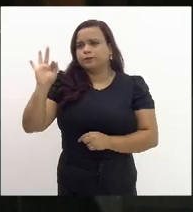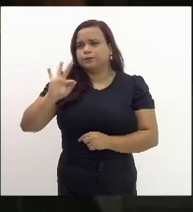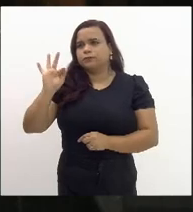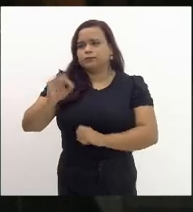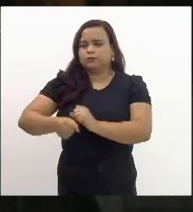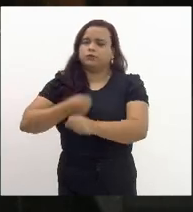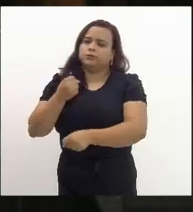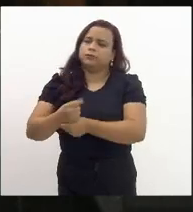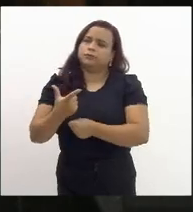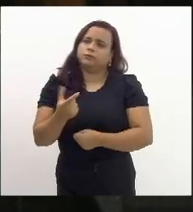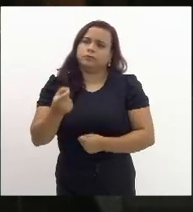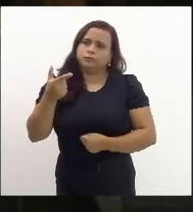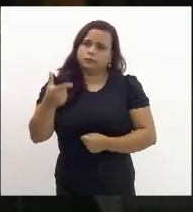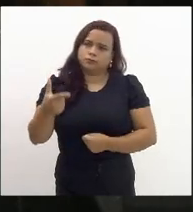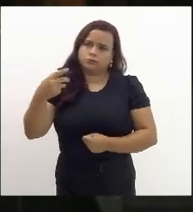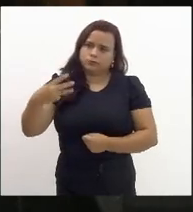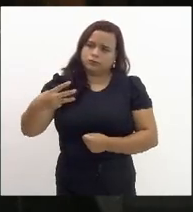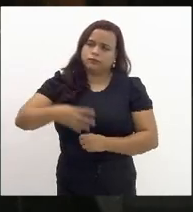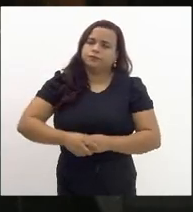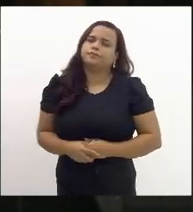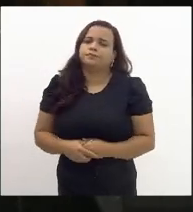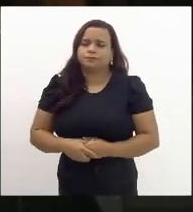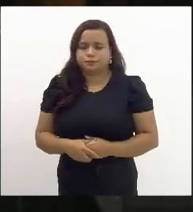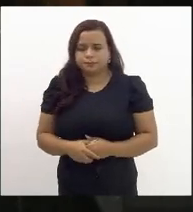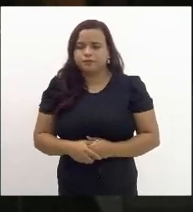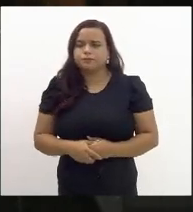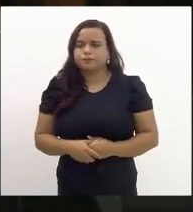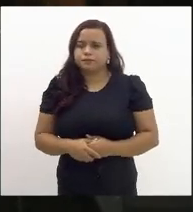de fevereiro de 2023.